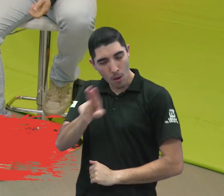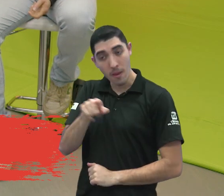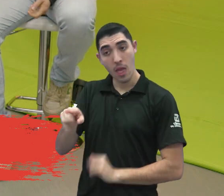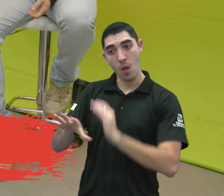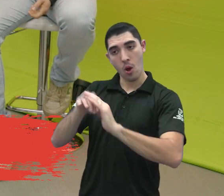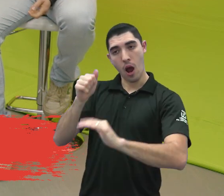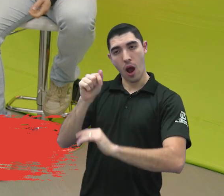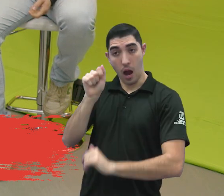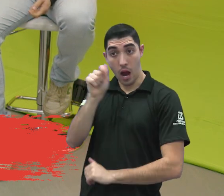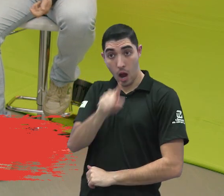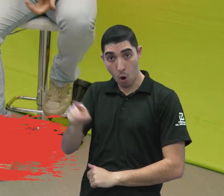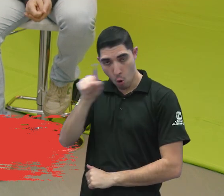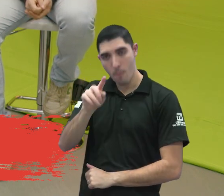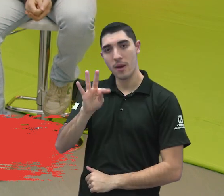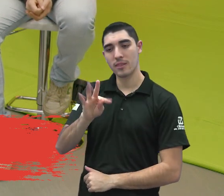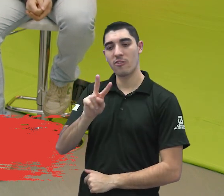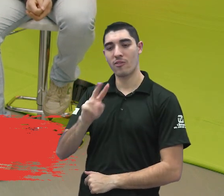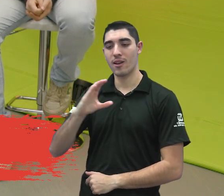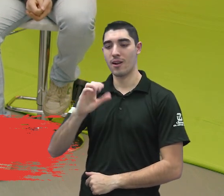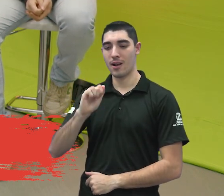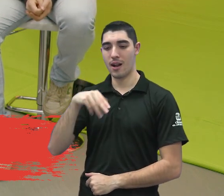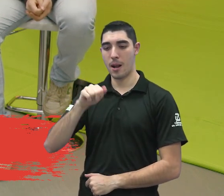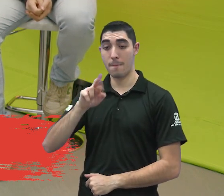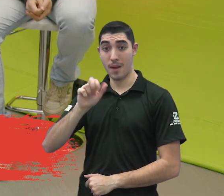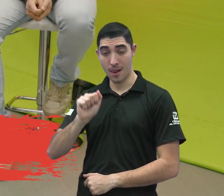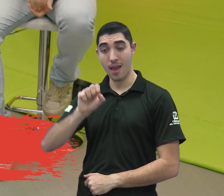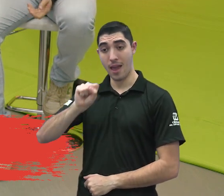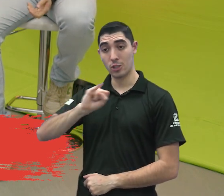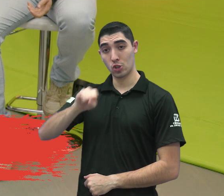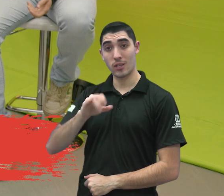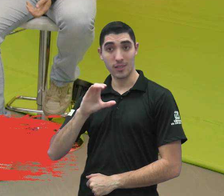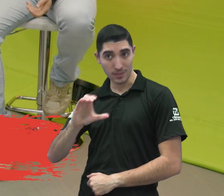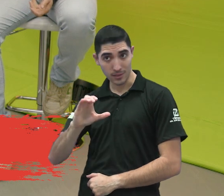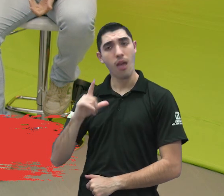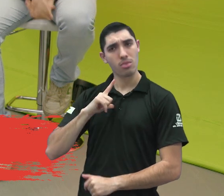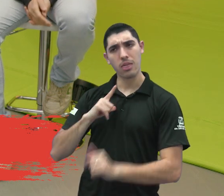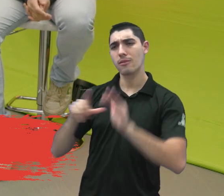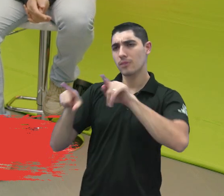youtube.com/tvcâmarasjc, o mesmo @ também para nossa rede social, tá? Você fica por dentro de tudo que a gente está